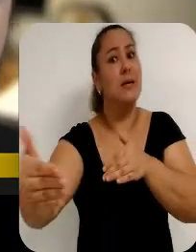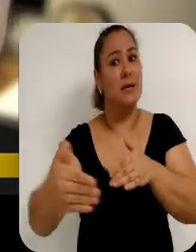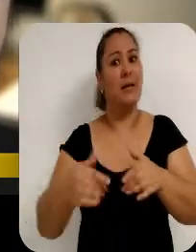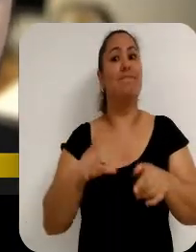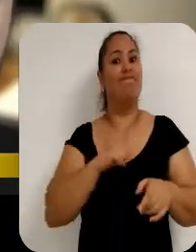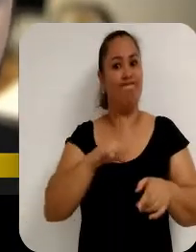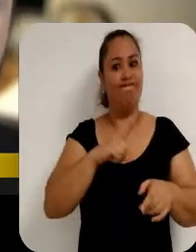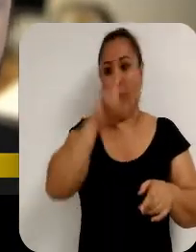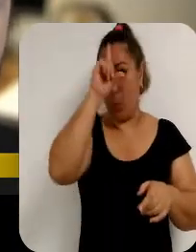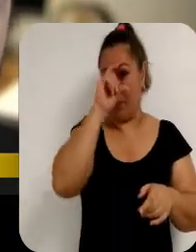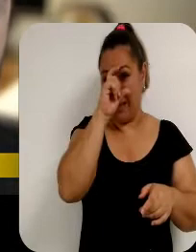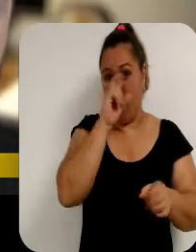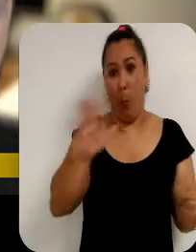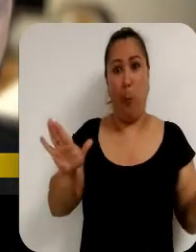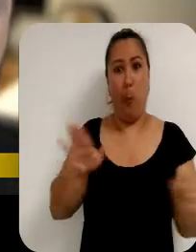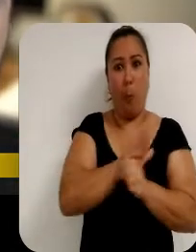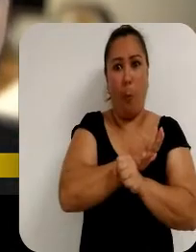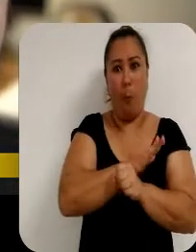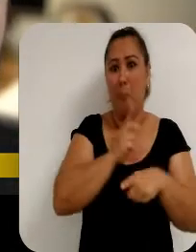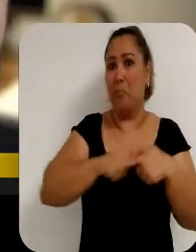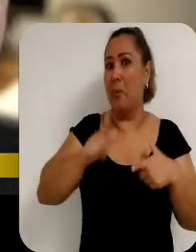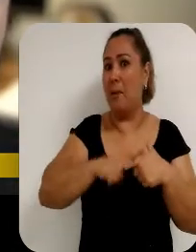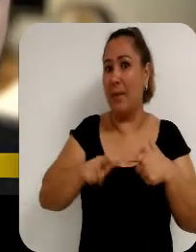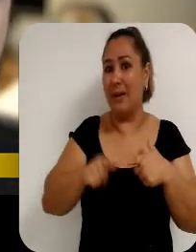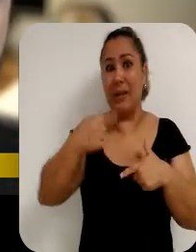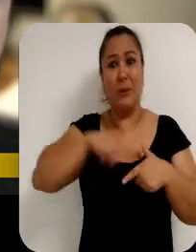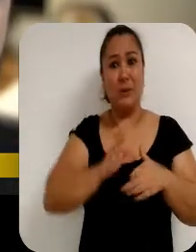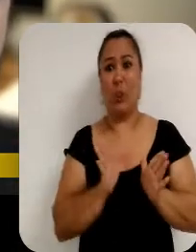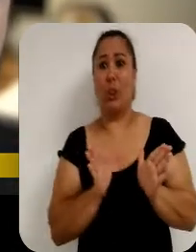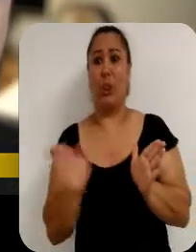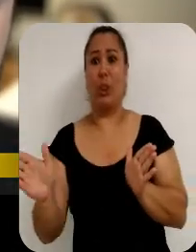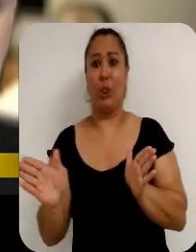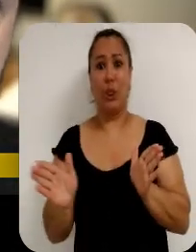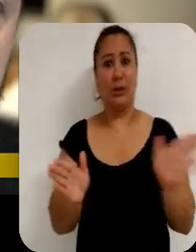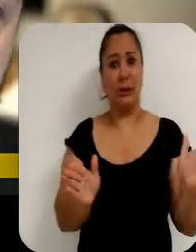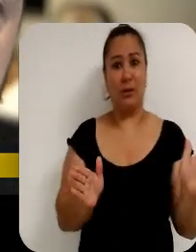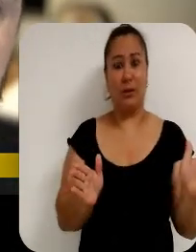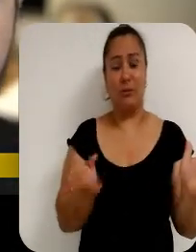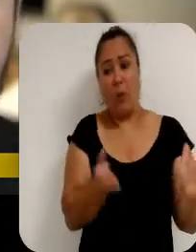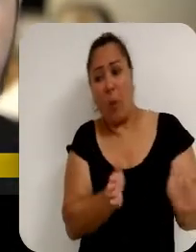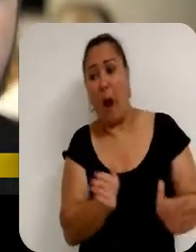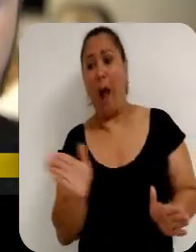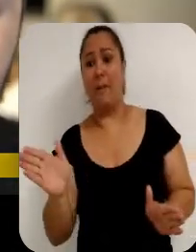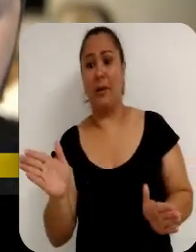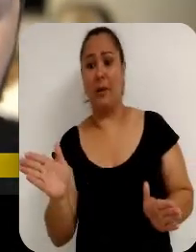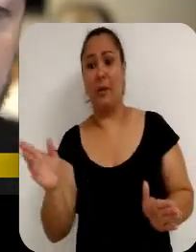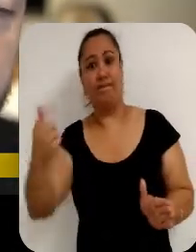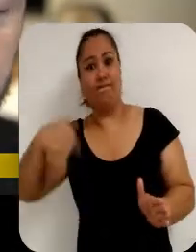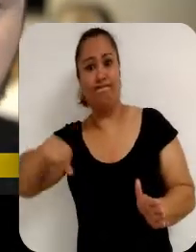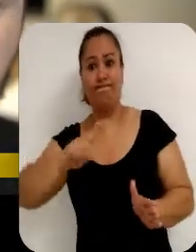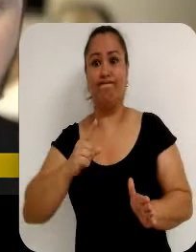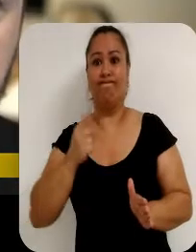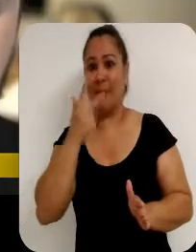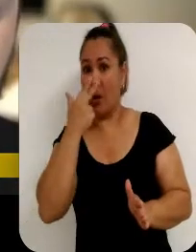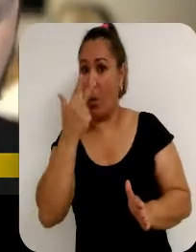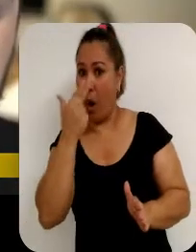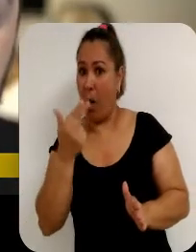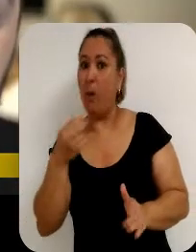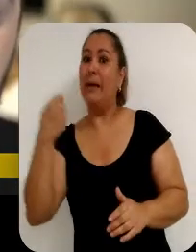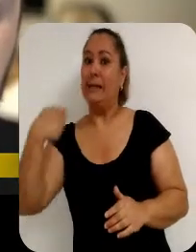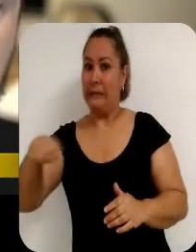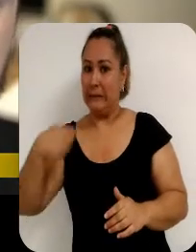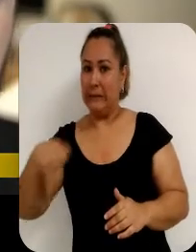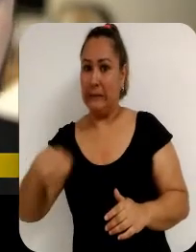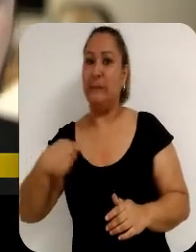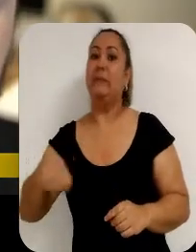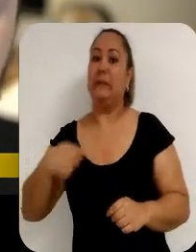E a gente tem 2 caminhos daí para frente. A gente tem o caminho da mitigação, porque felizmente não fazer nada está fora de